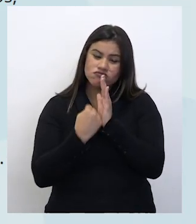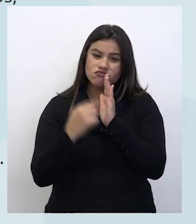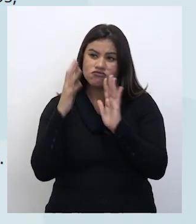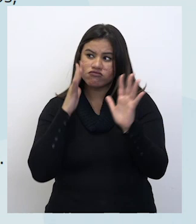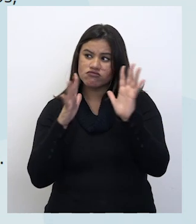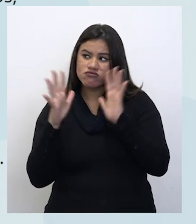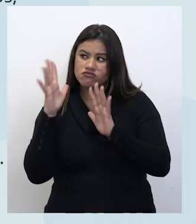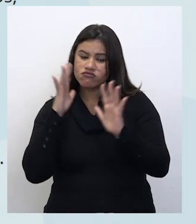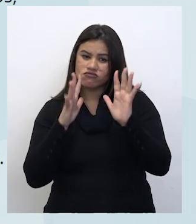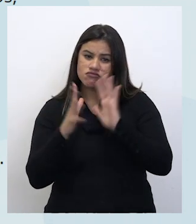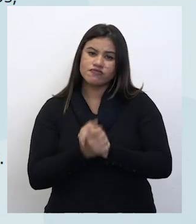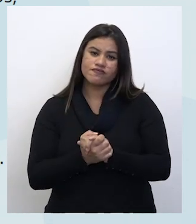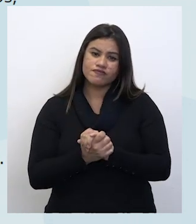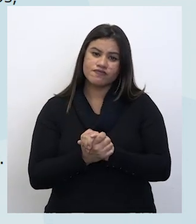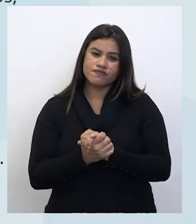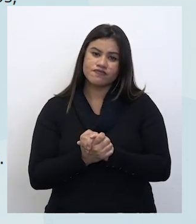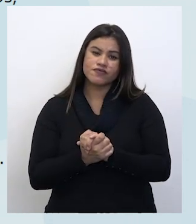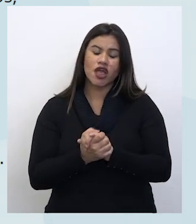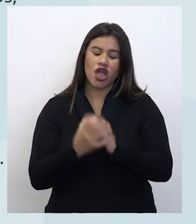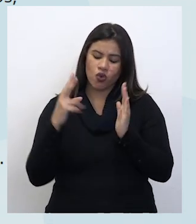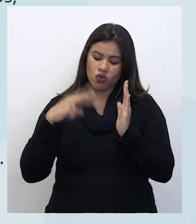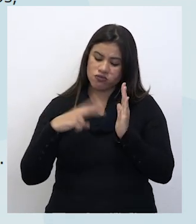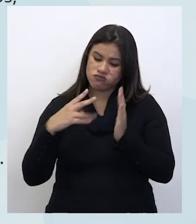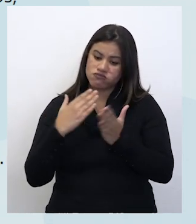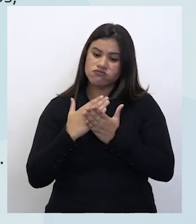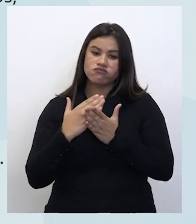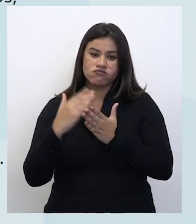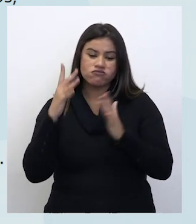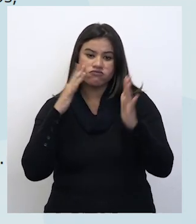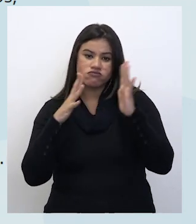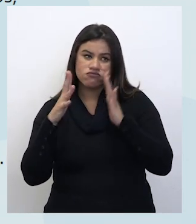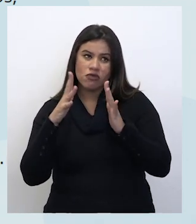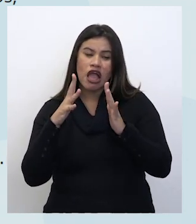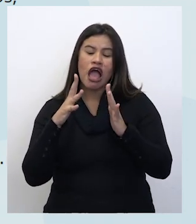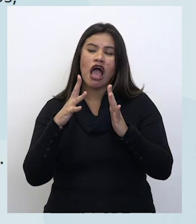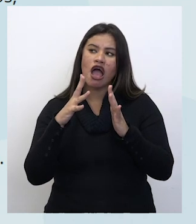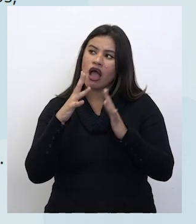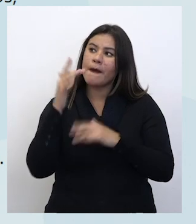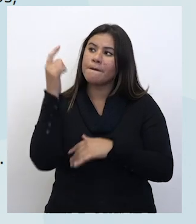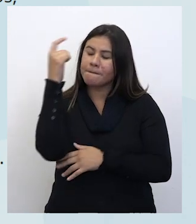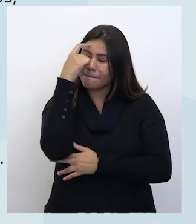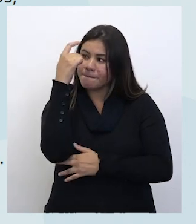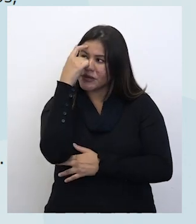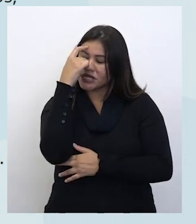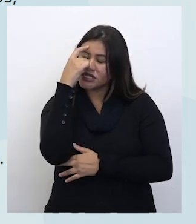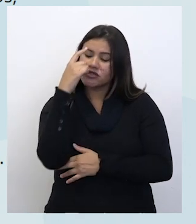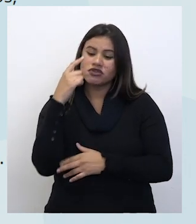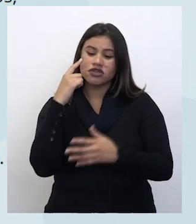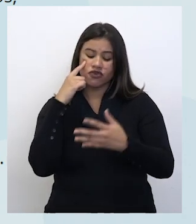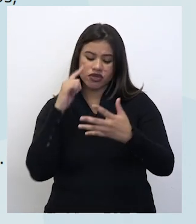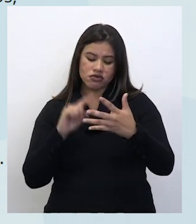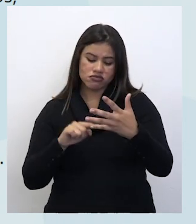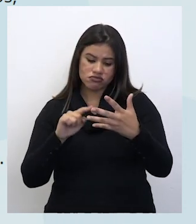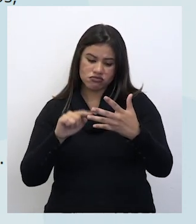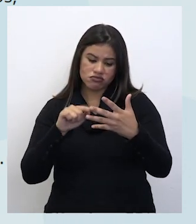leio, eu começo a refletir, eu penso e eu me reconheço em algum desses degraus que vão estar aí na rubrica.